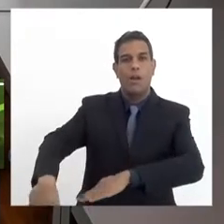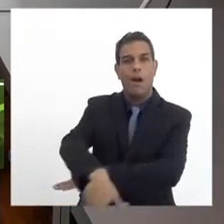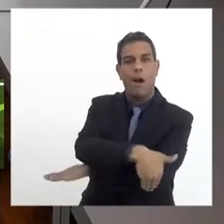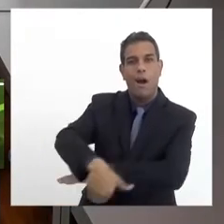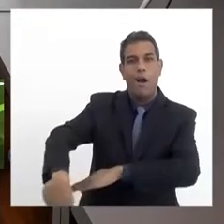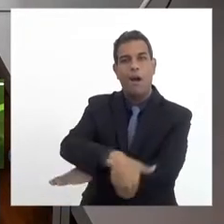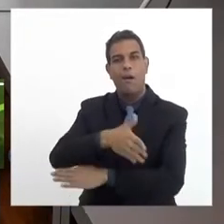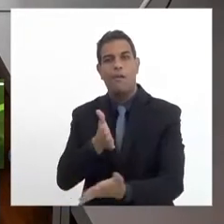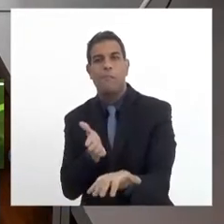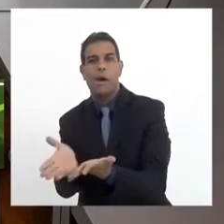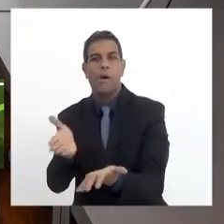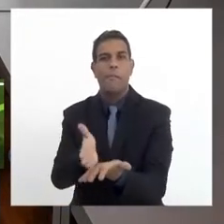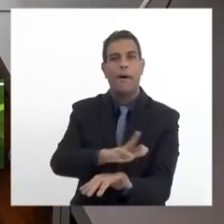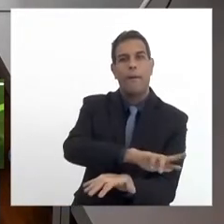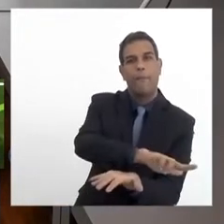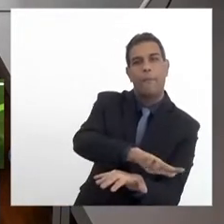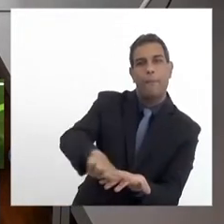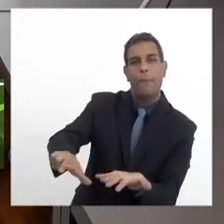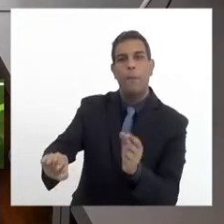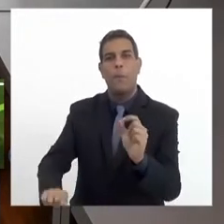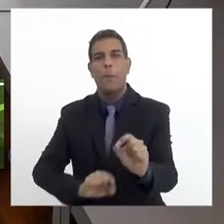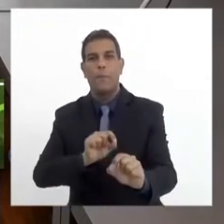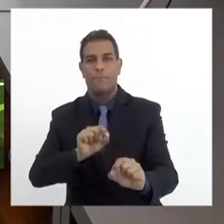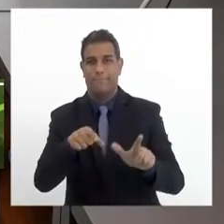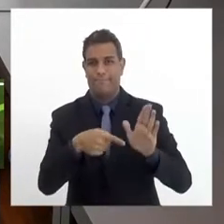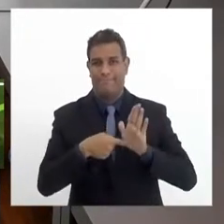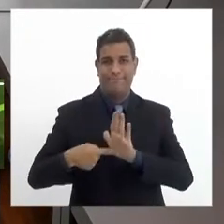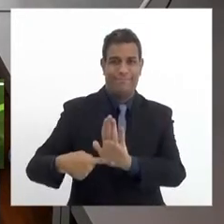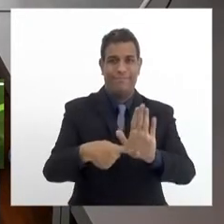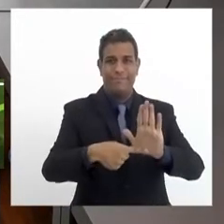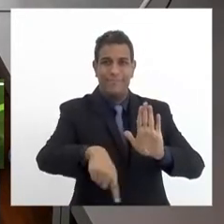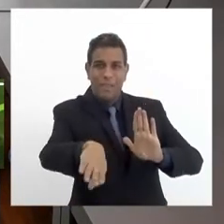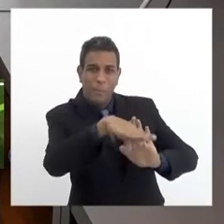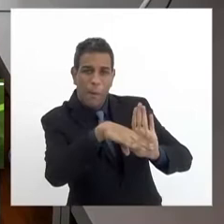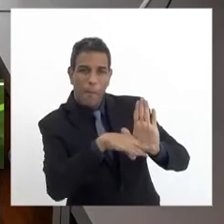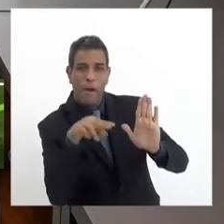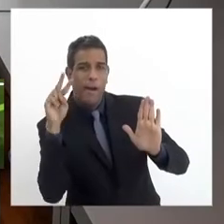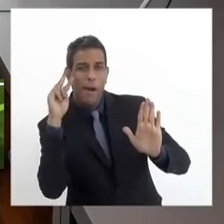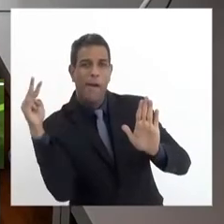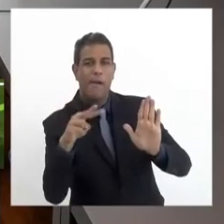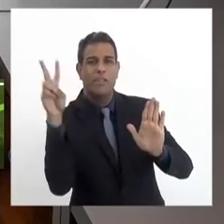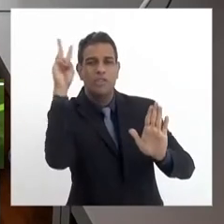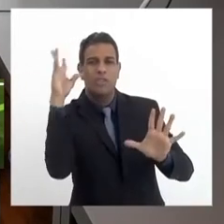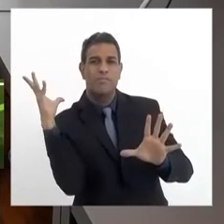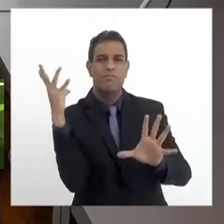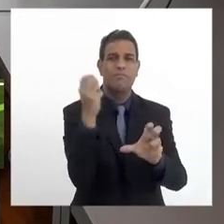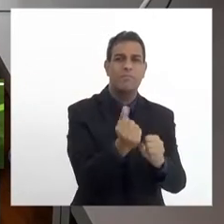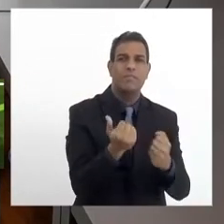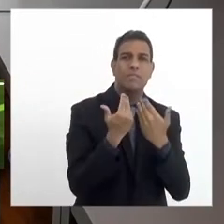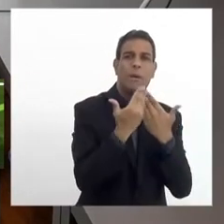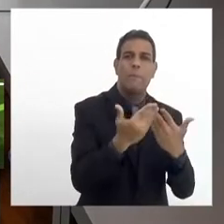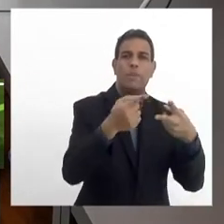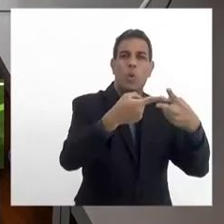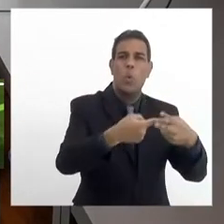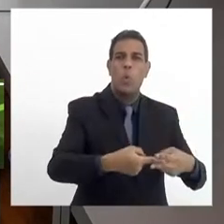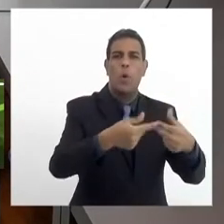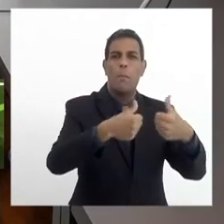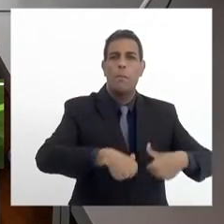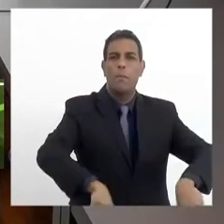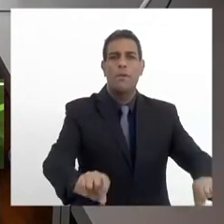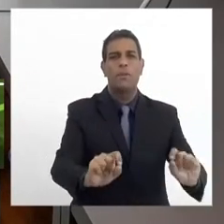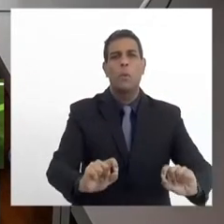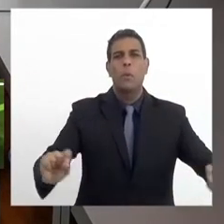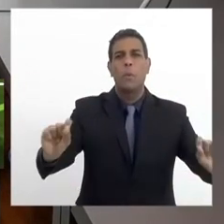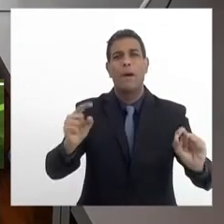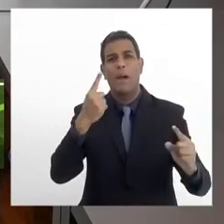portos, armazém. Então, se a gente votar essa sua história, eu não preciso de pedir vista. Pois é, eu queria propor aqui o parecer contrário à